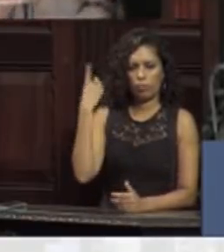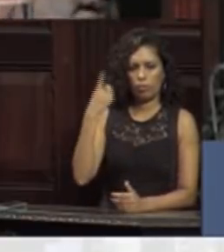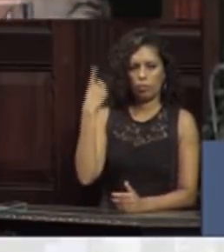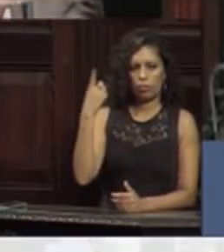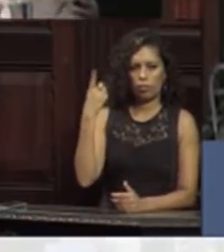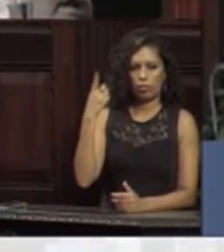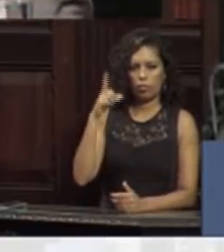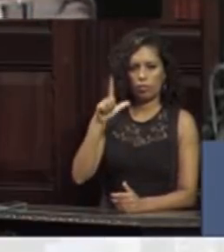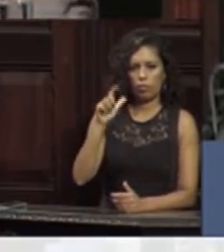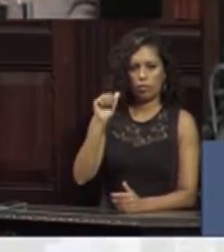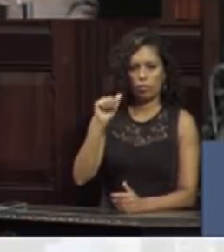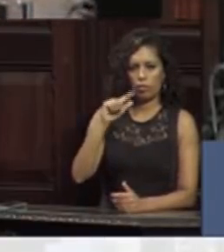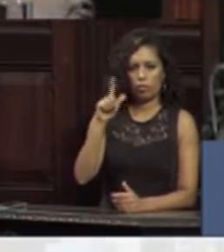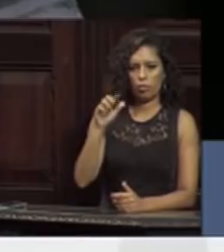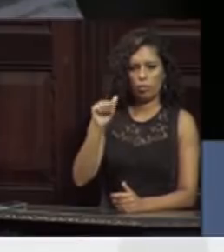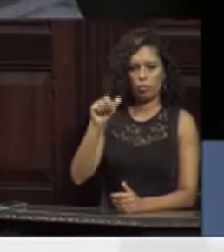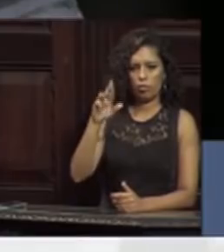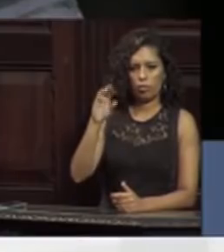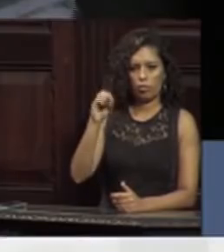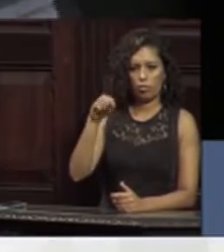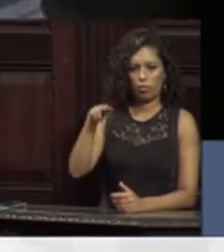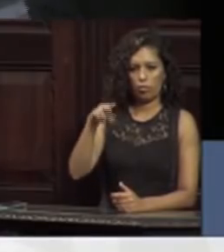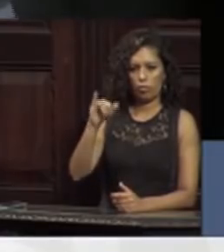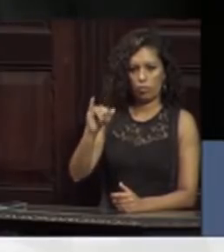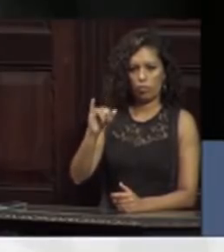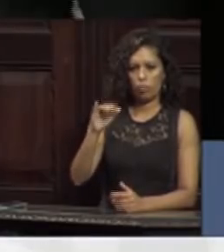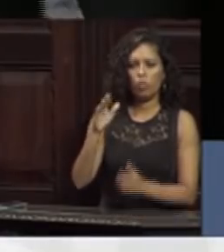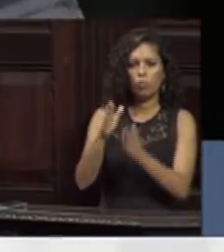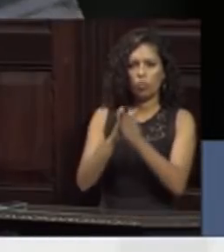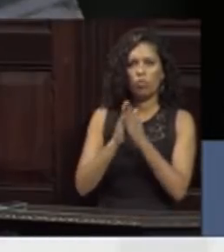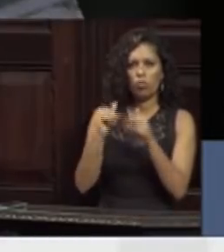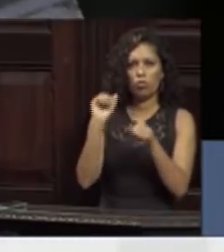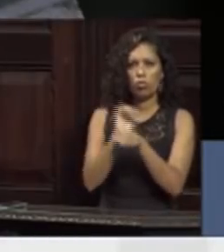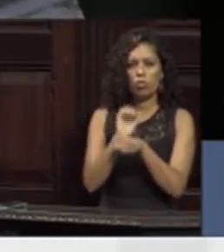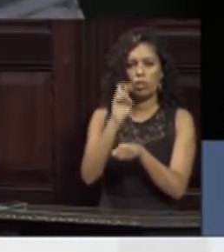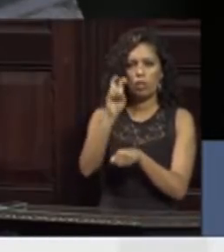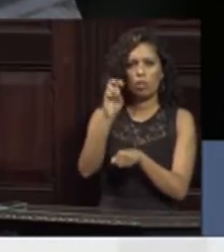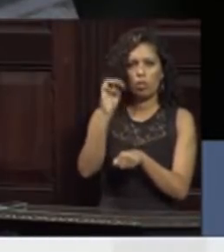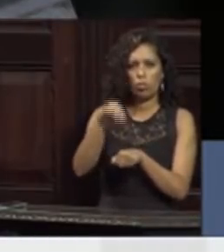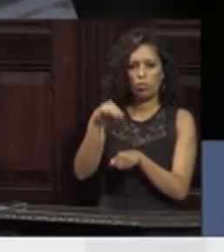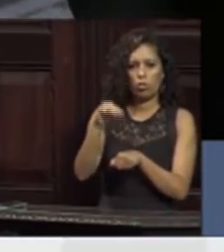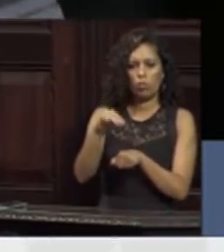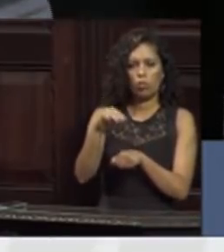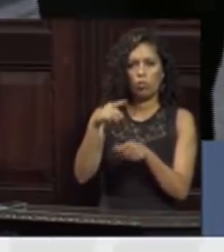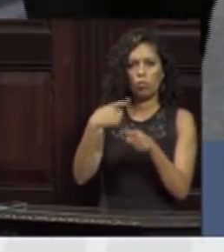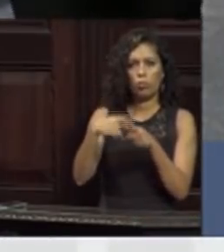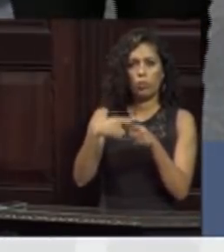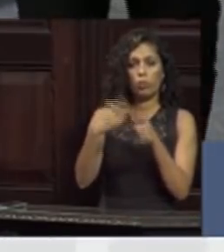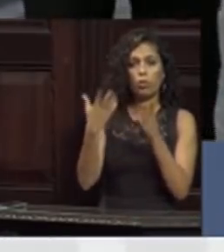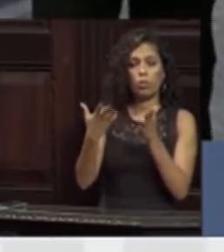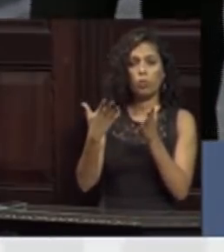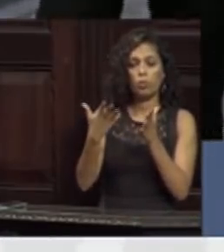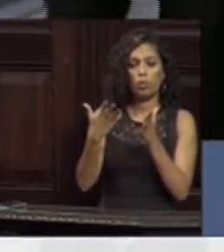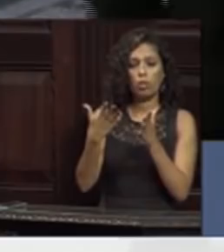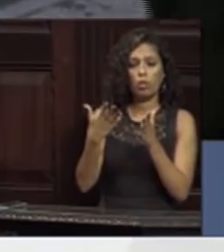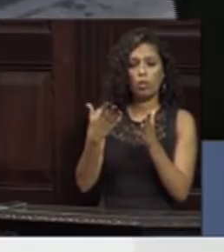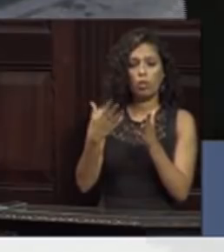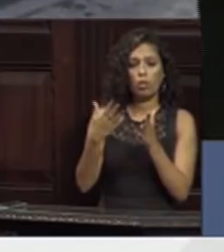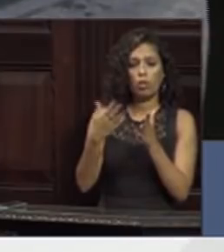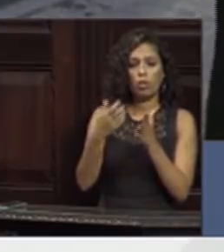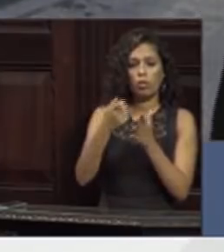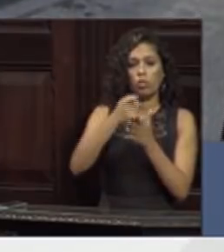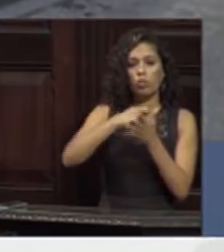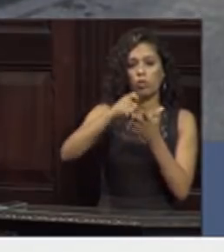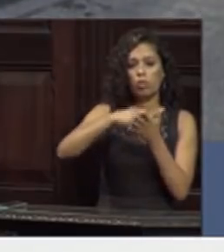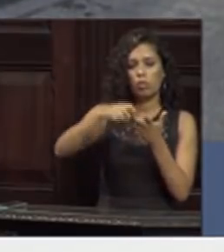Deputado Lazzaroni. Pedir para 5 minutos de suspensão. Como tem que trazer o parecer, além de oral, tem que trazê-lo escrito, eu só